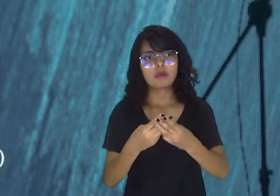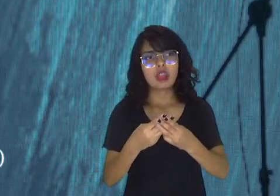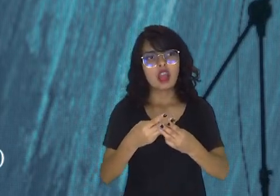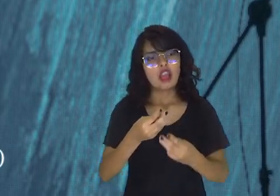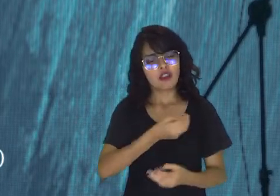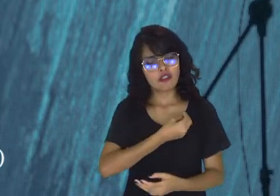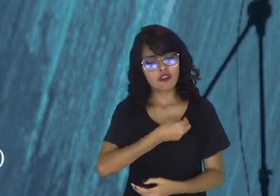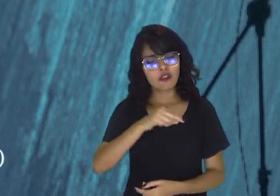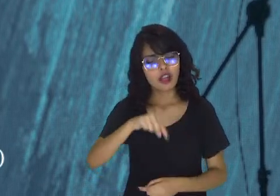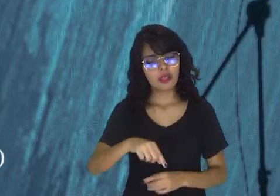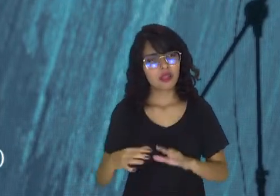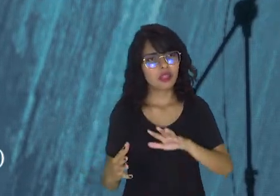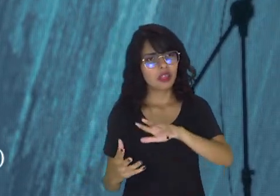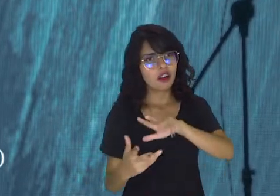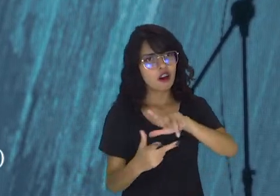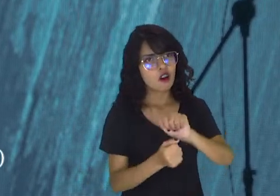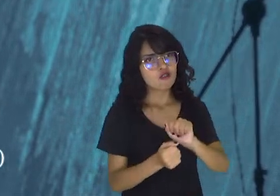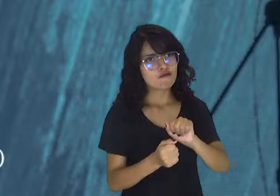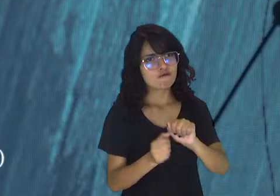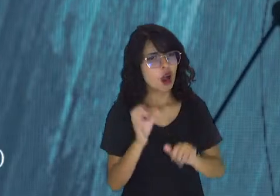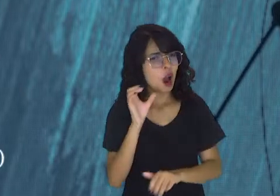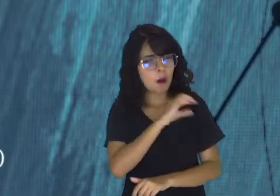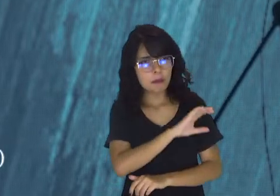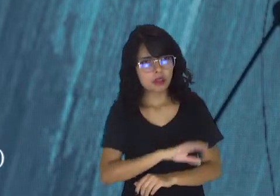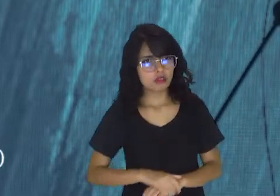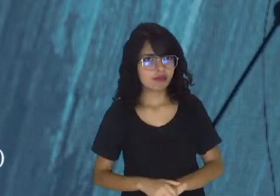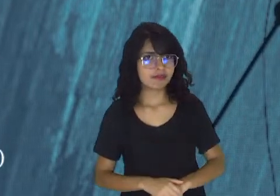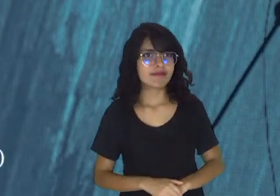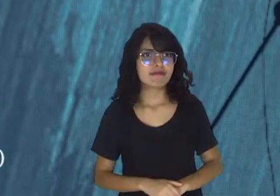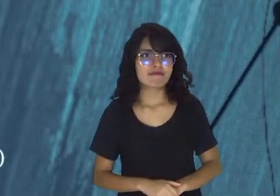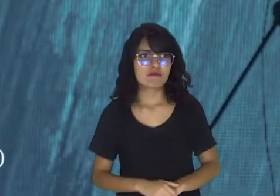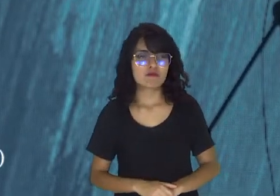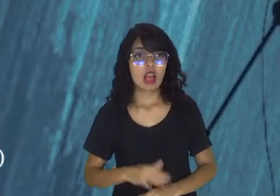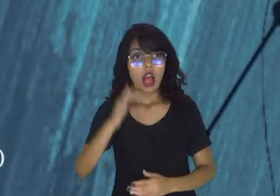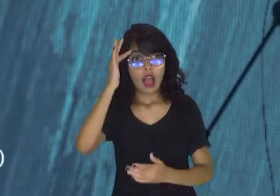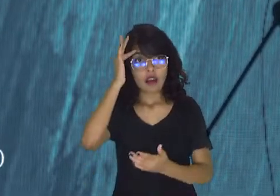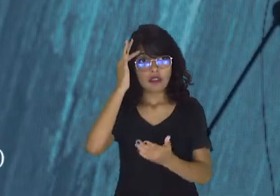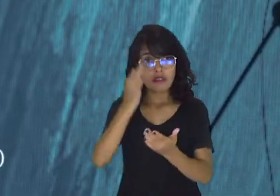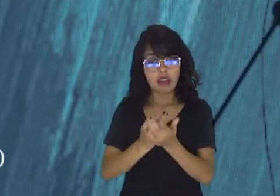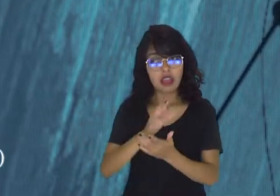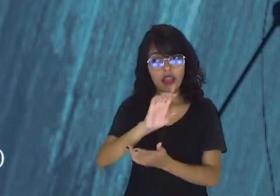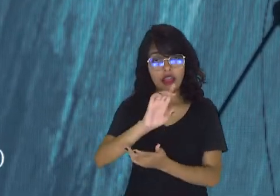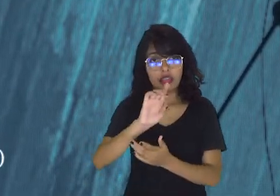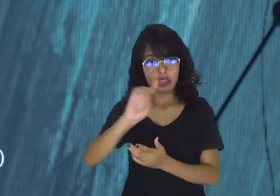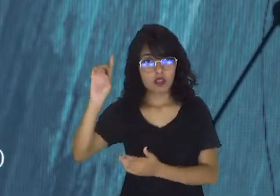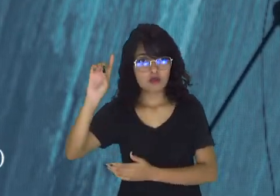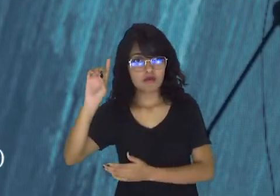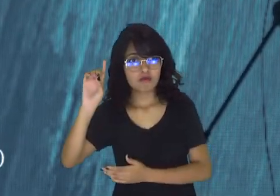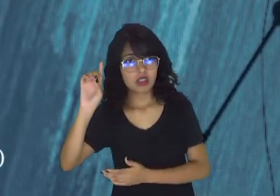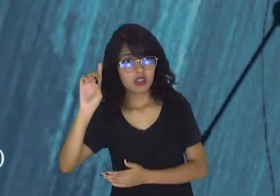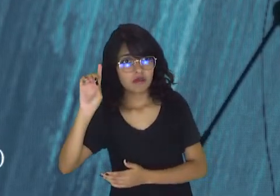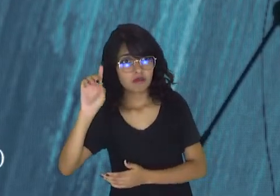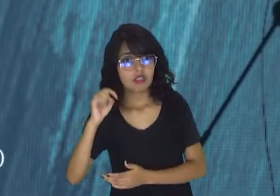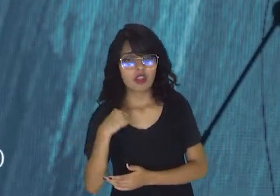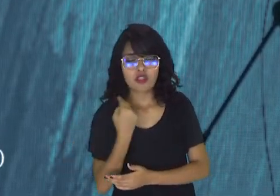irmãos, a fé em Deus nos leva a enxergar o invisível de tal forma